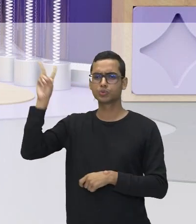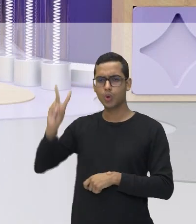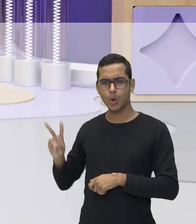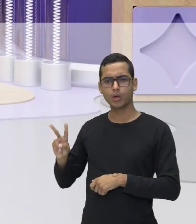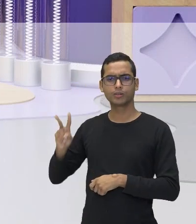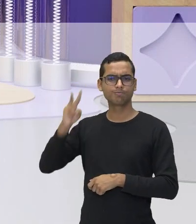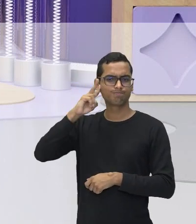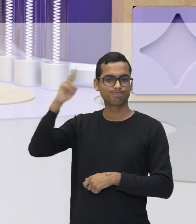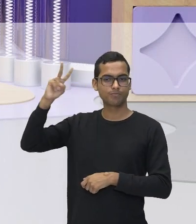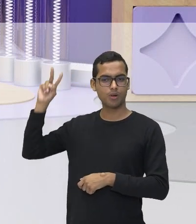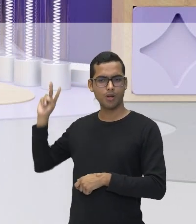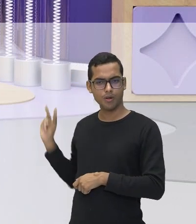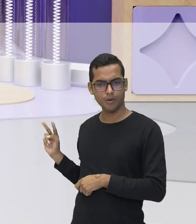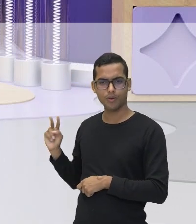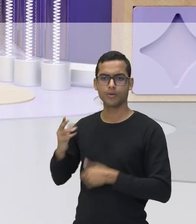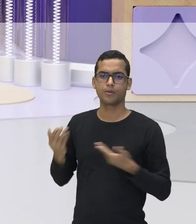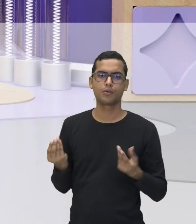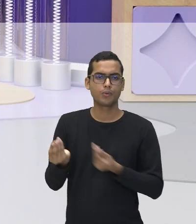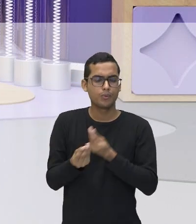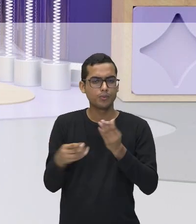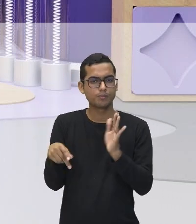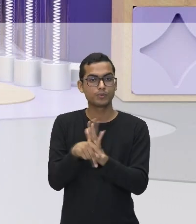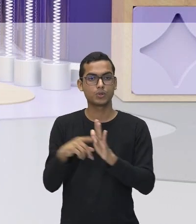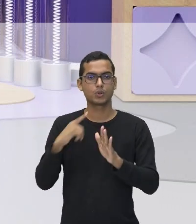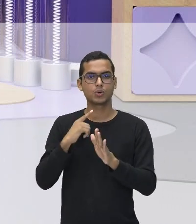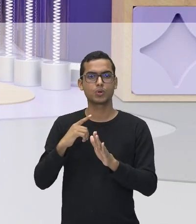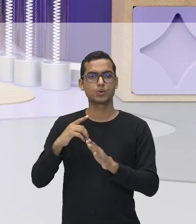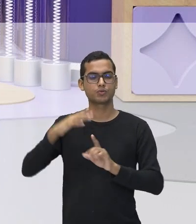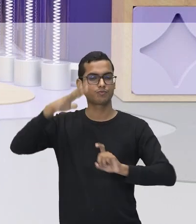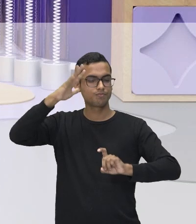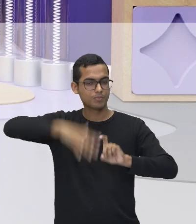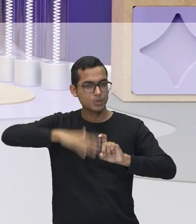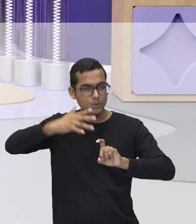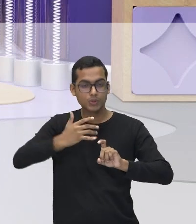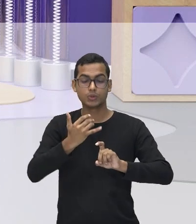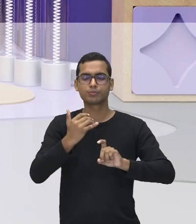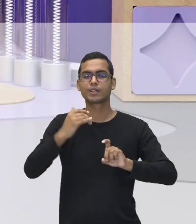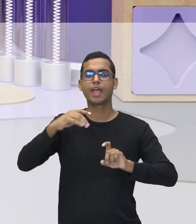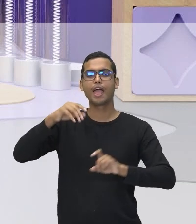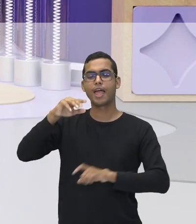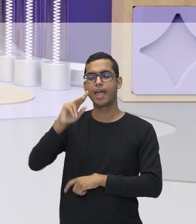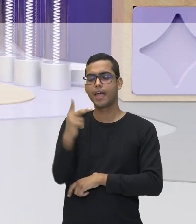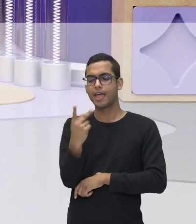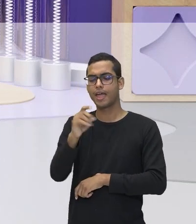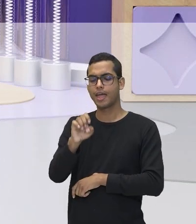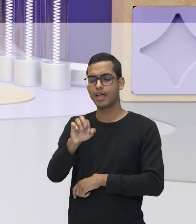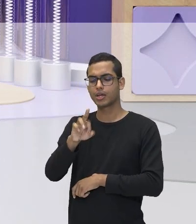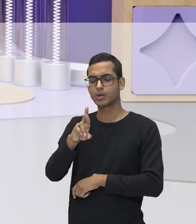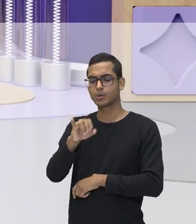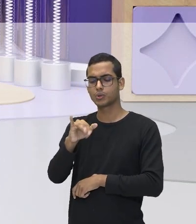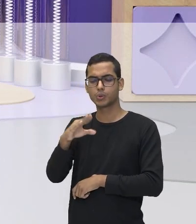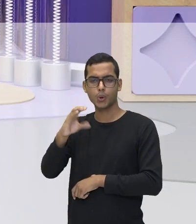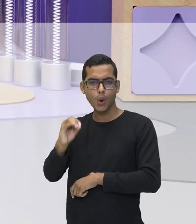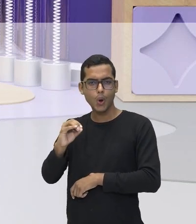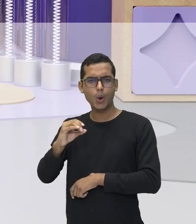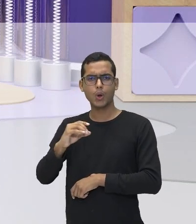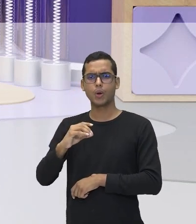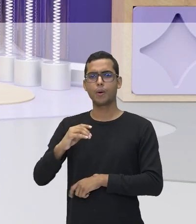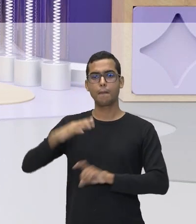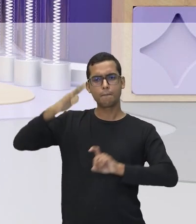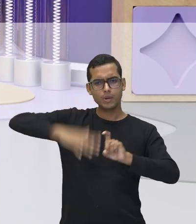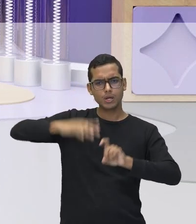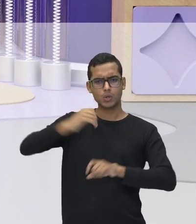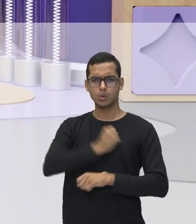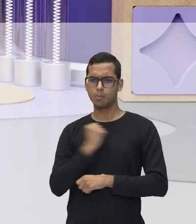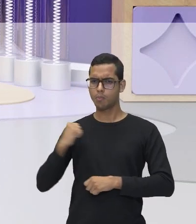os mitos heróicos, os mitos heróicos. Como o nome sugere, são os mitos que falam dos